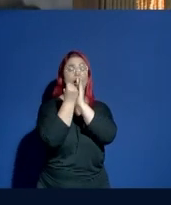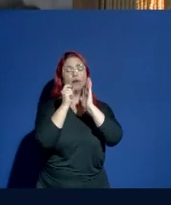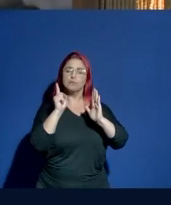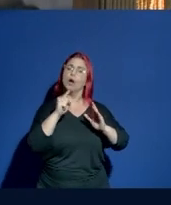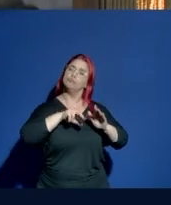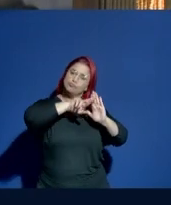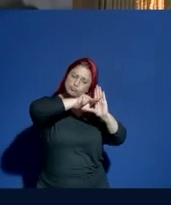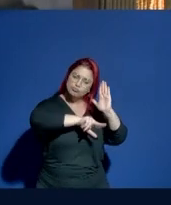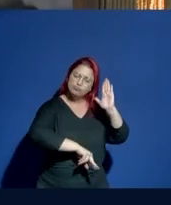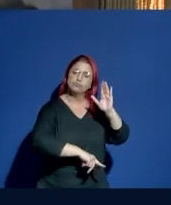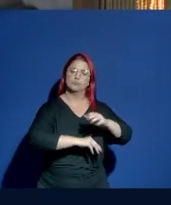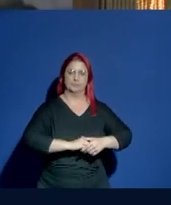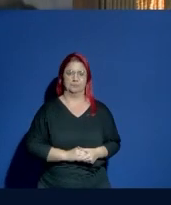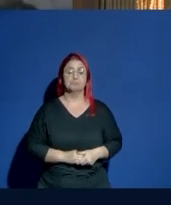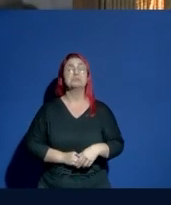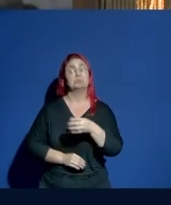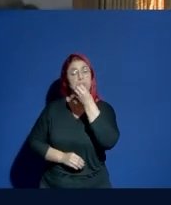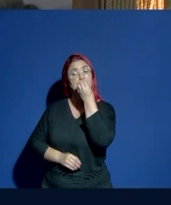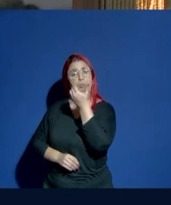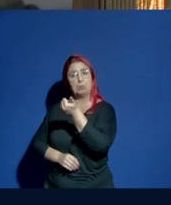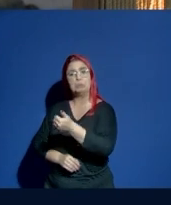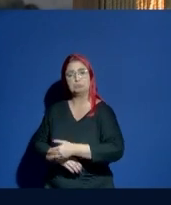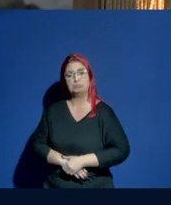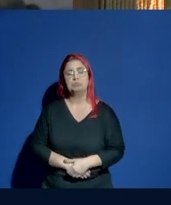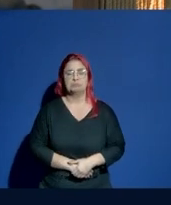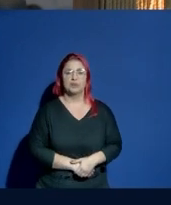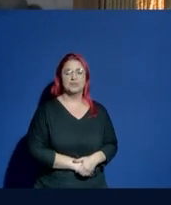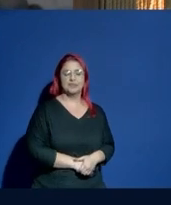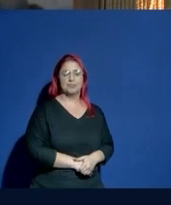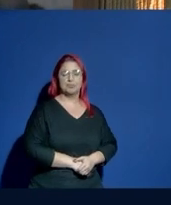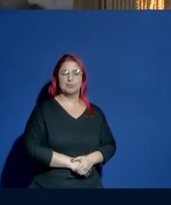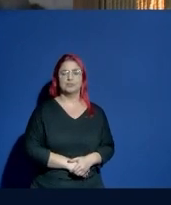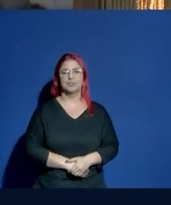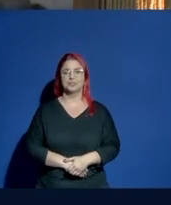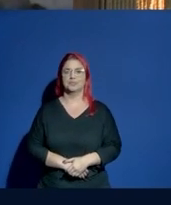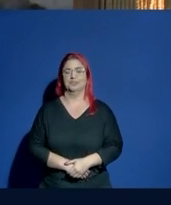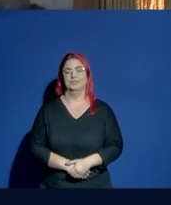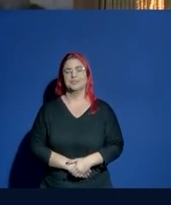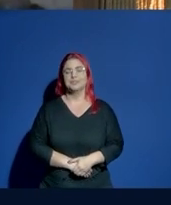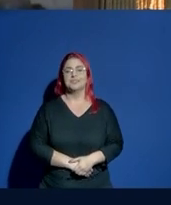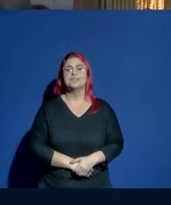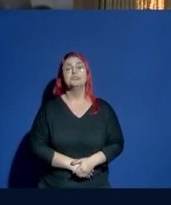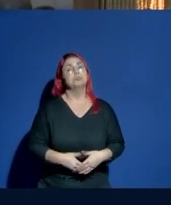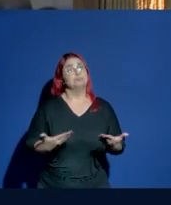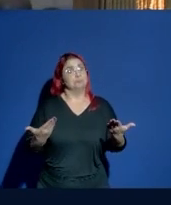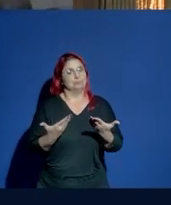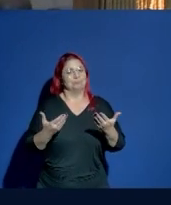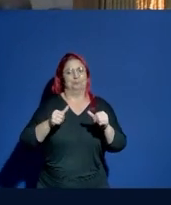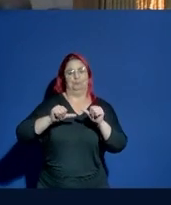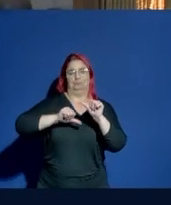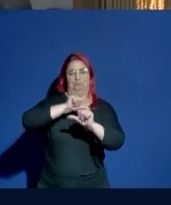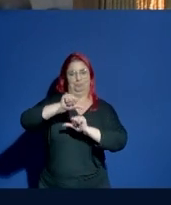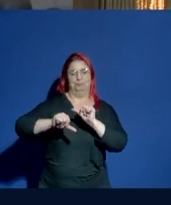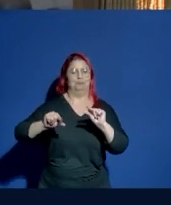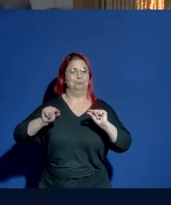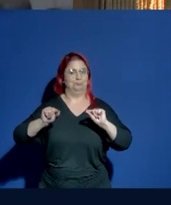segmento. Muito bom. Agora, Miron, mudando obviamente, do